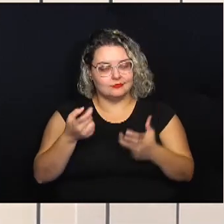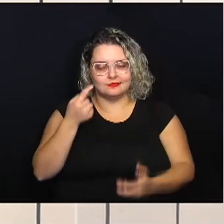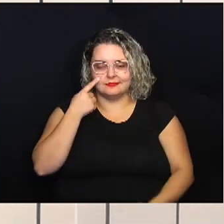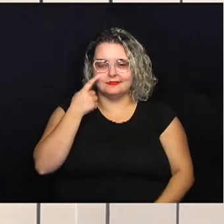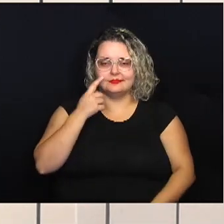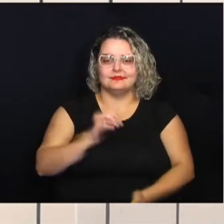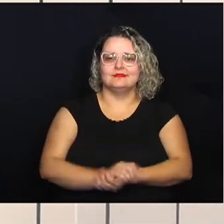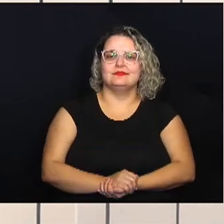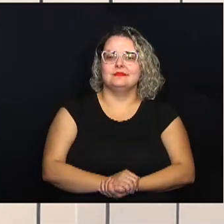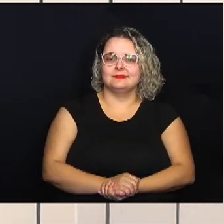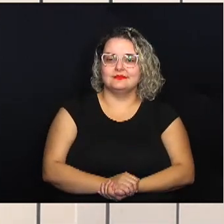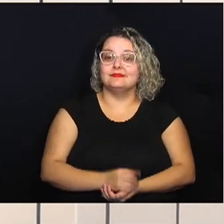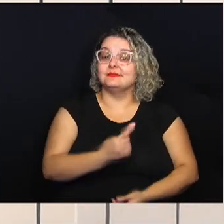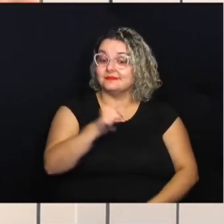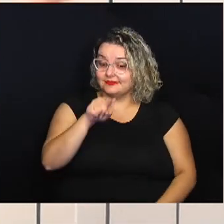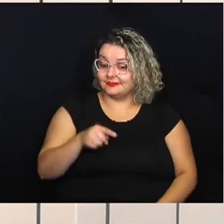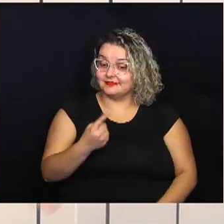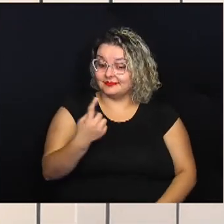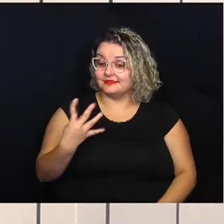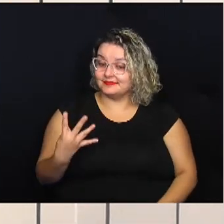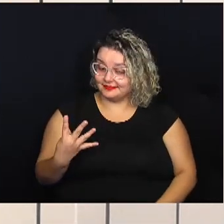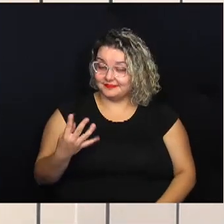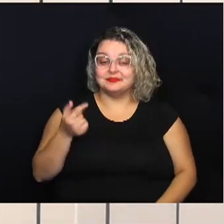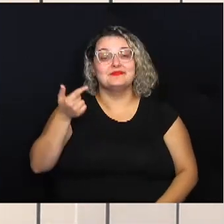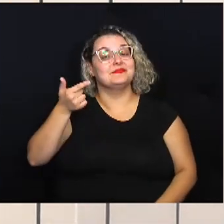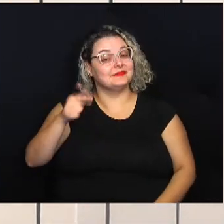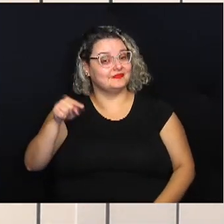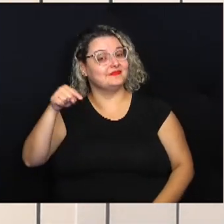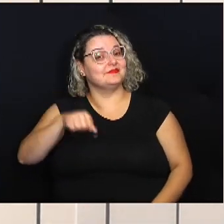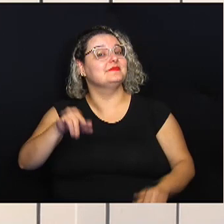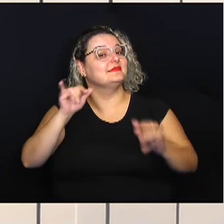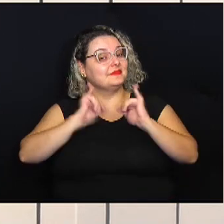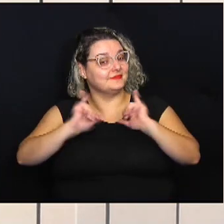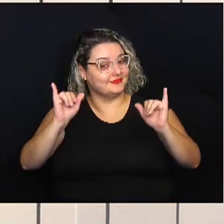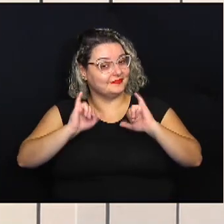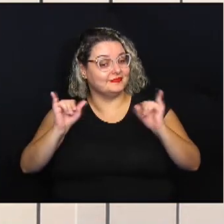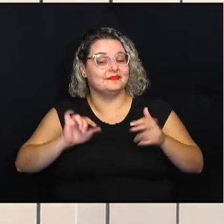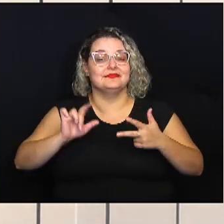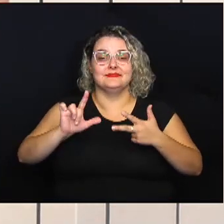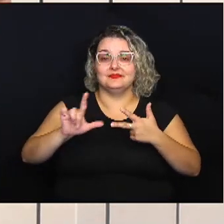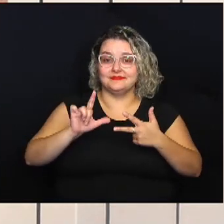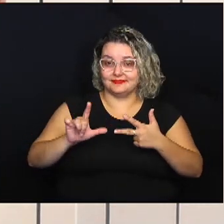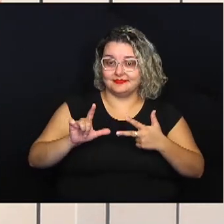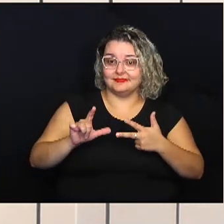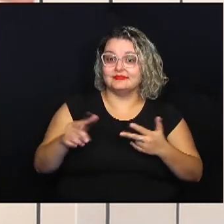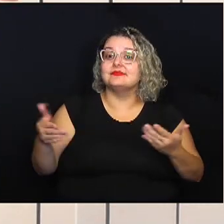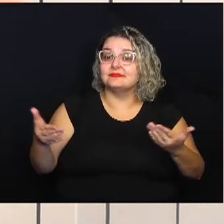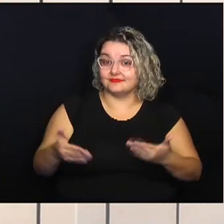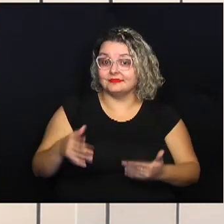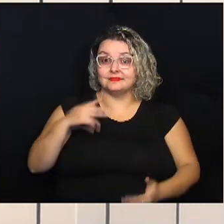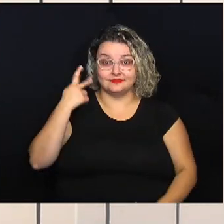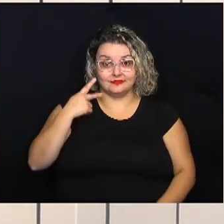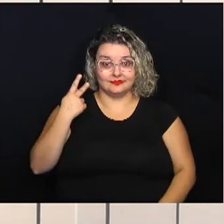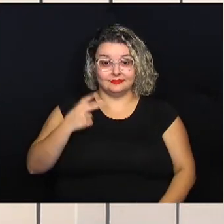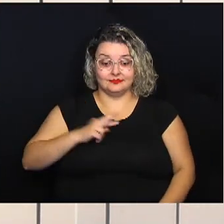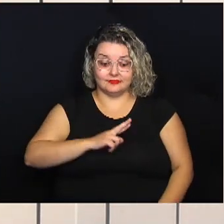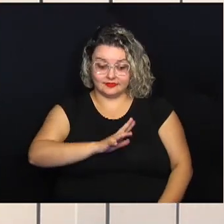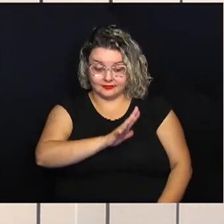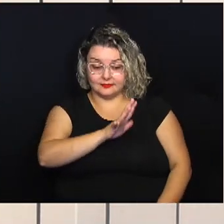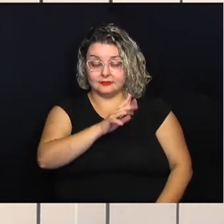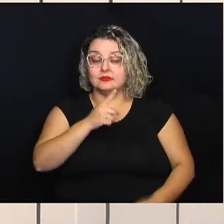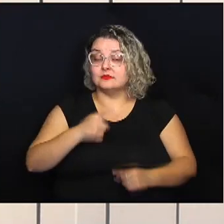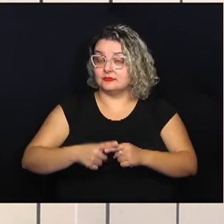assistir. 1h mais 14, a gente segue aqui com as notícias do Legislativo, agora com o vereador Rubens Gás, porque